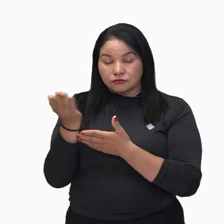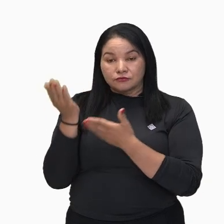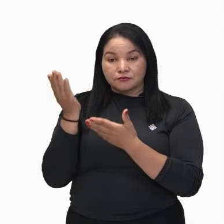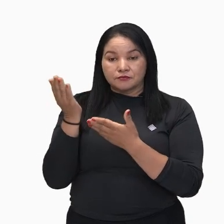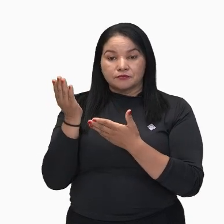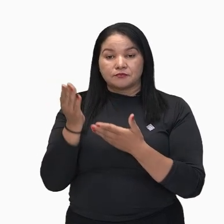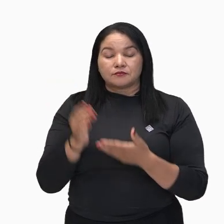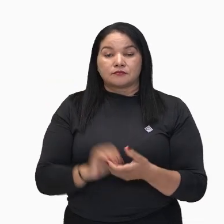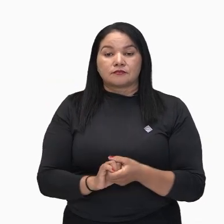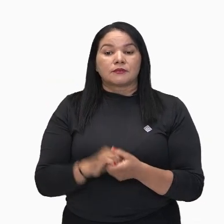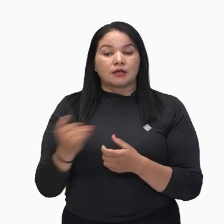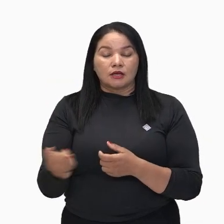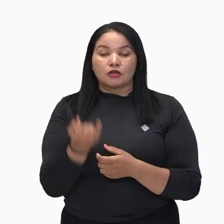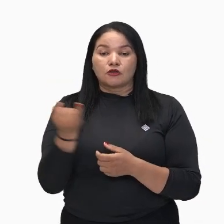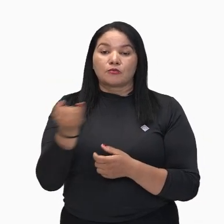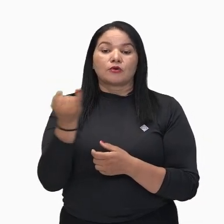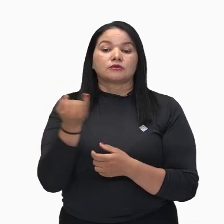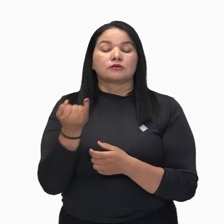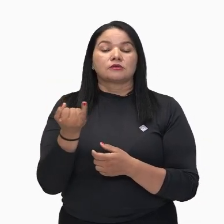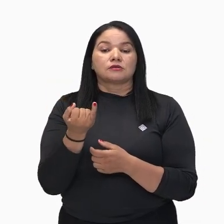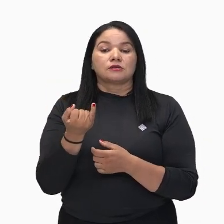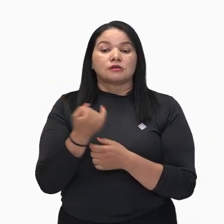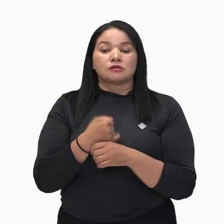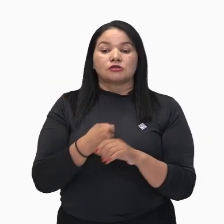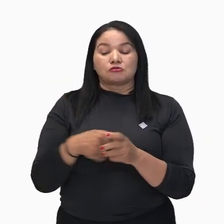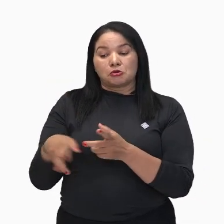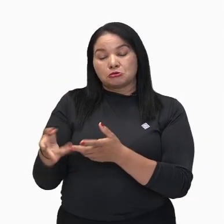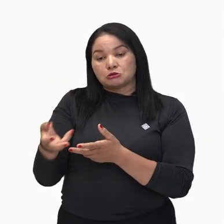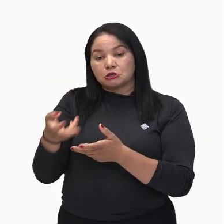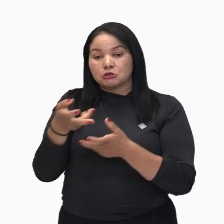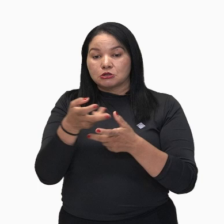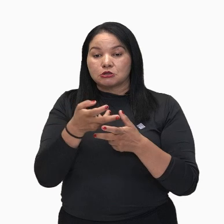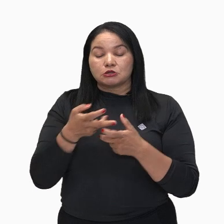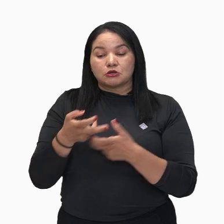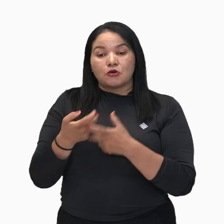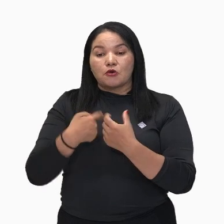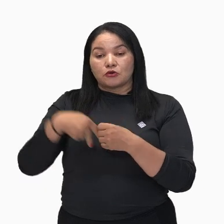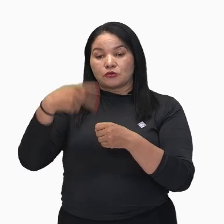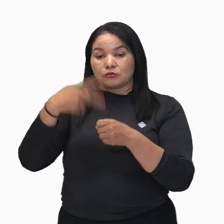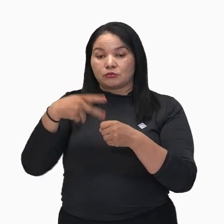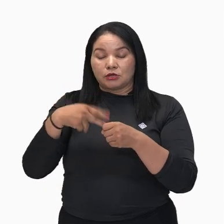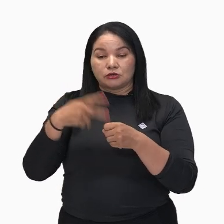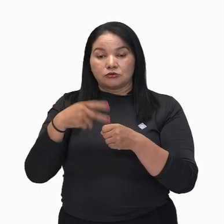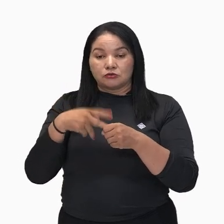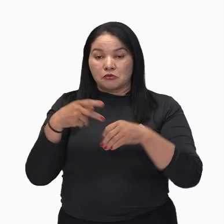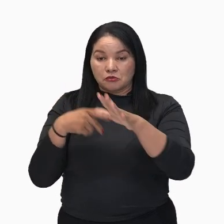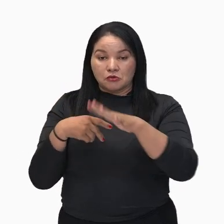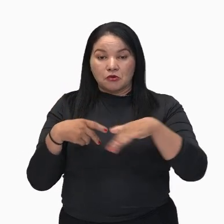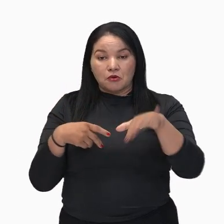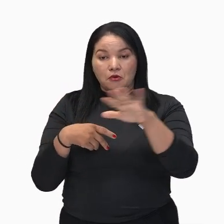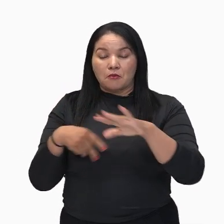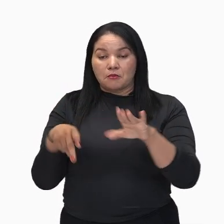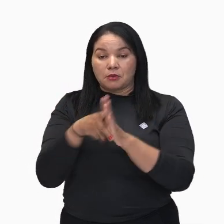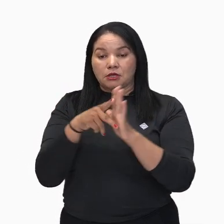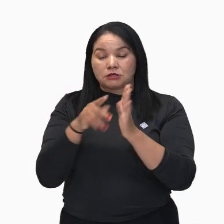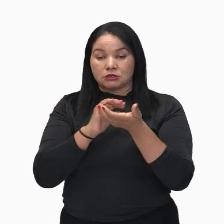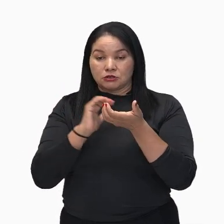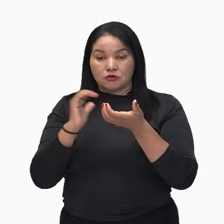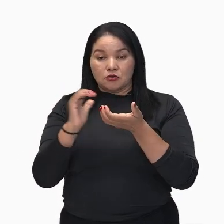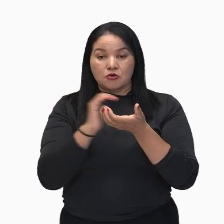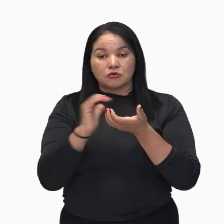observa a importância realmente da extração do petróleo nessa região do Oriente Médio, que acaba